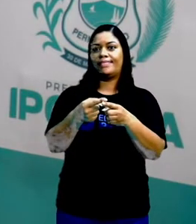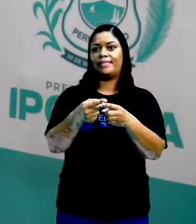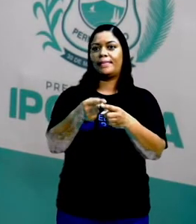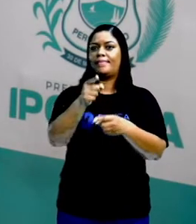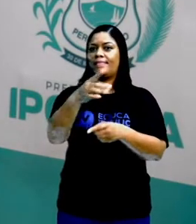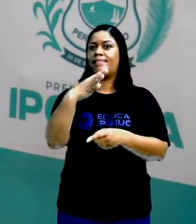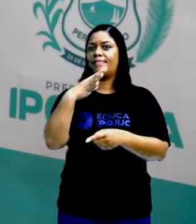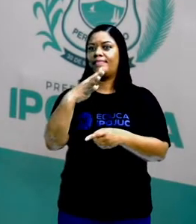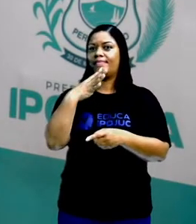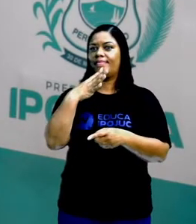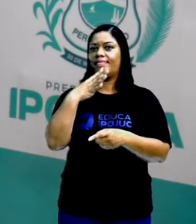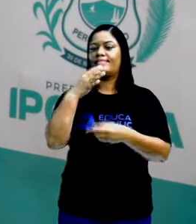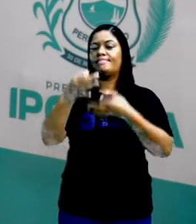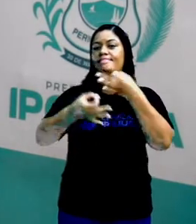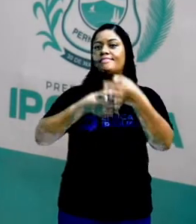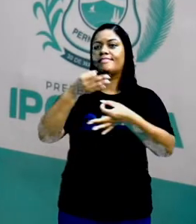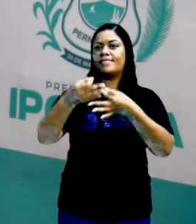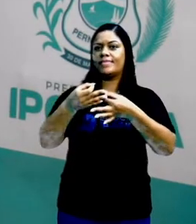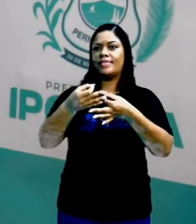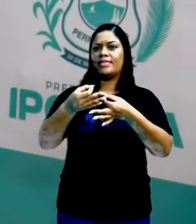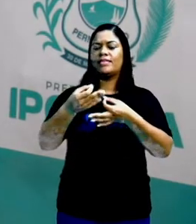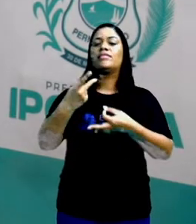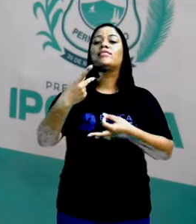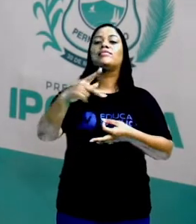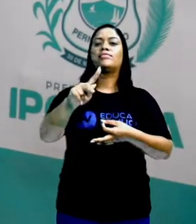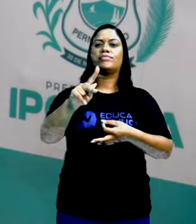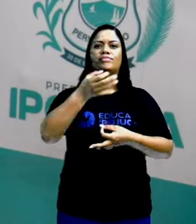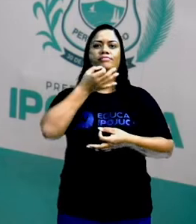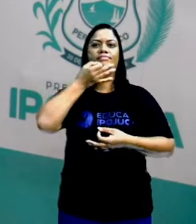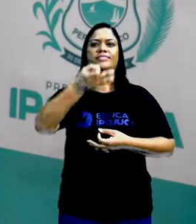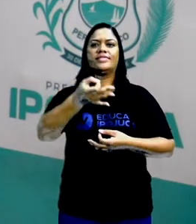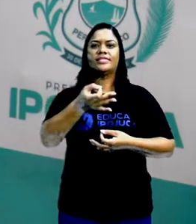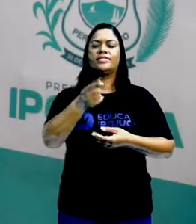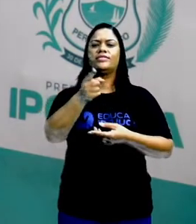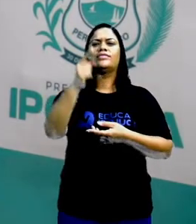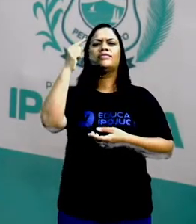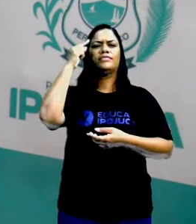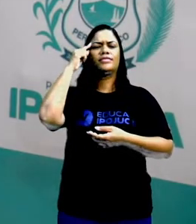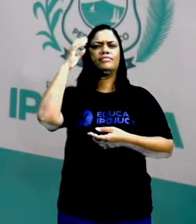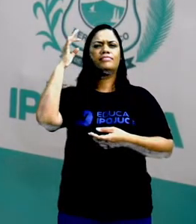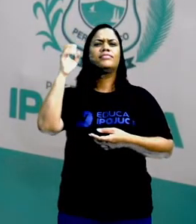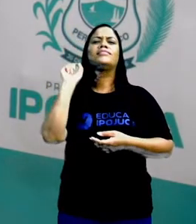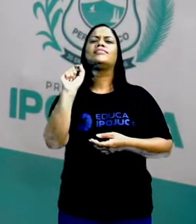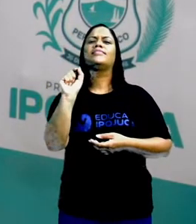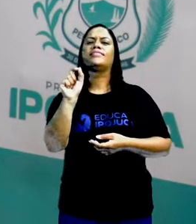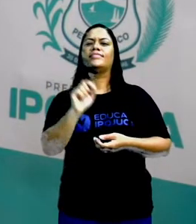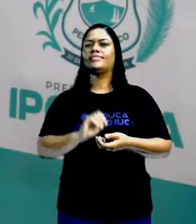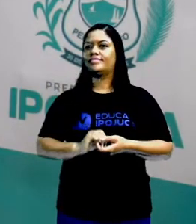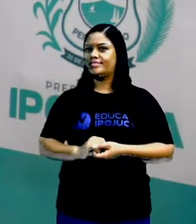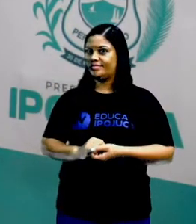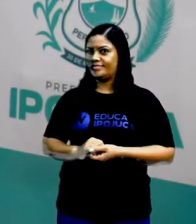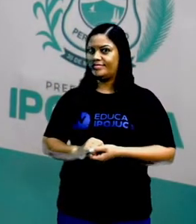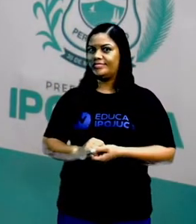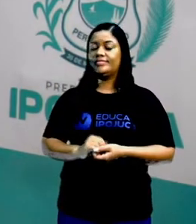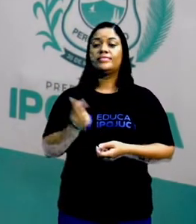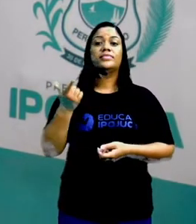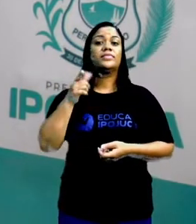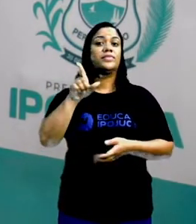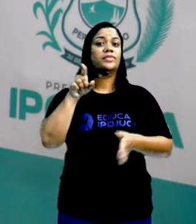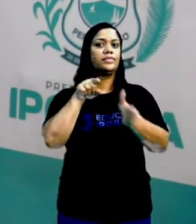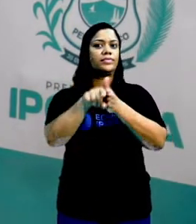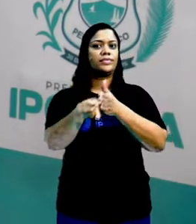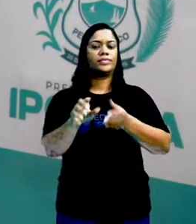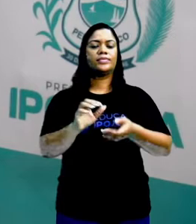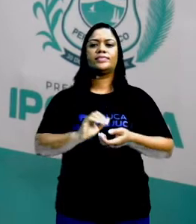Você conhece os argumentos? E qual é a sua opinião? O que é que você pensa sobre isso? Ok? A outra